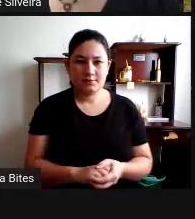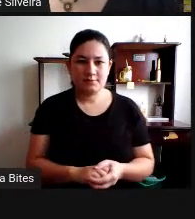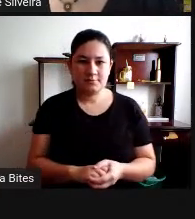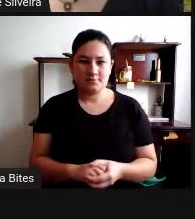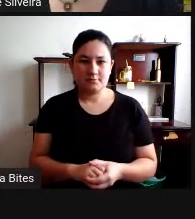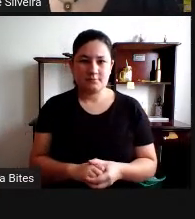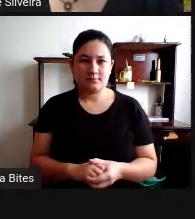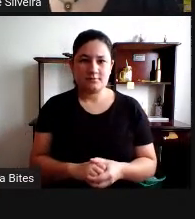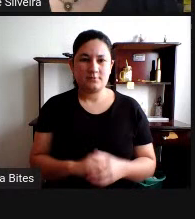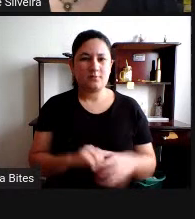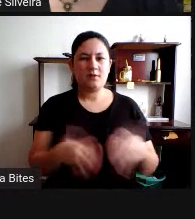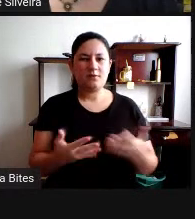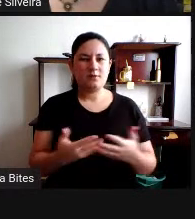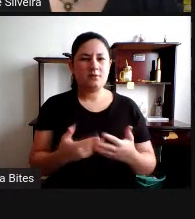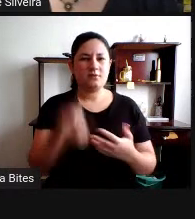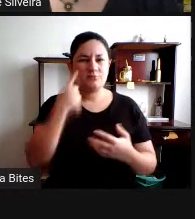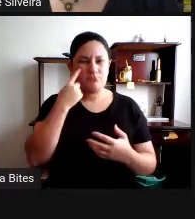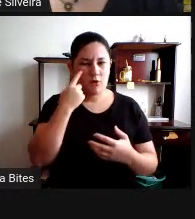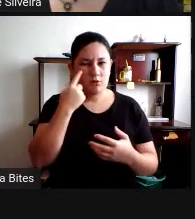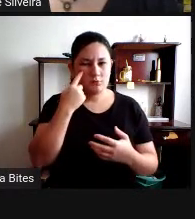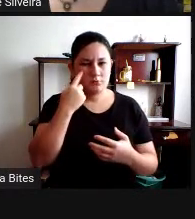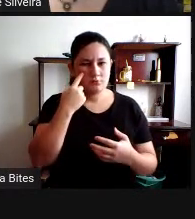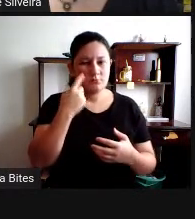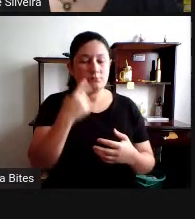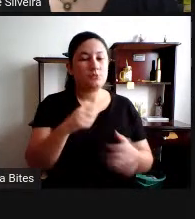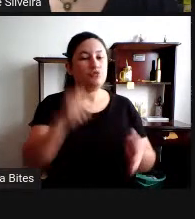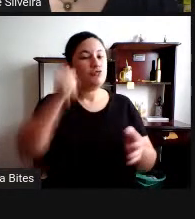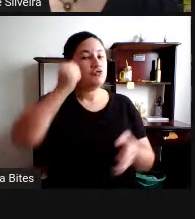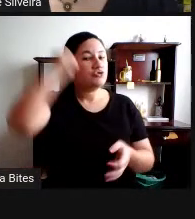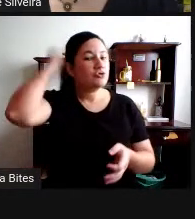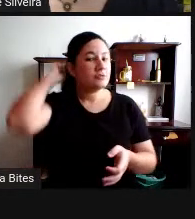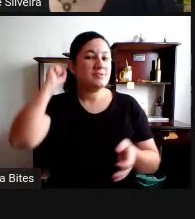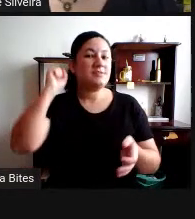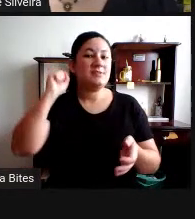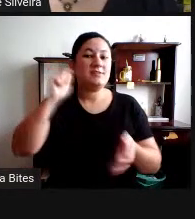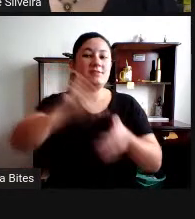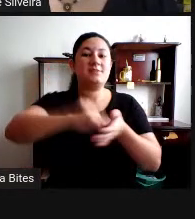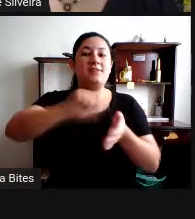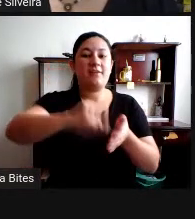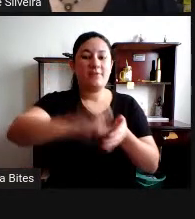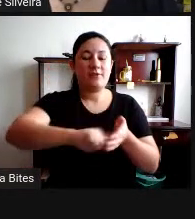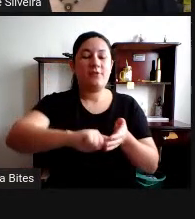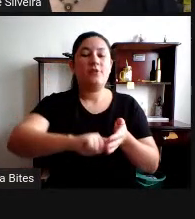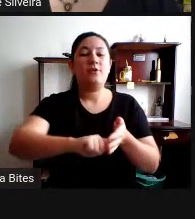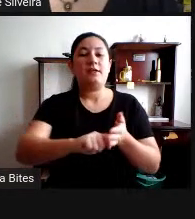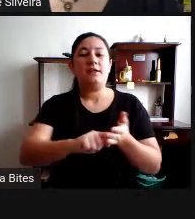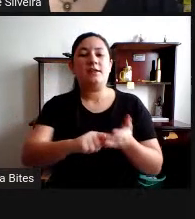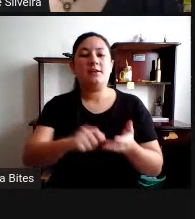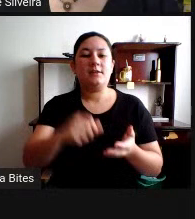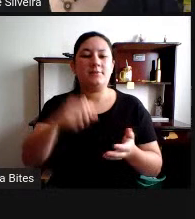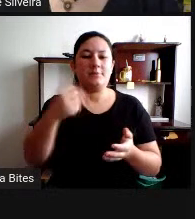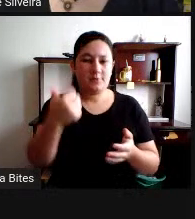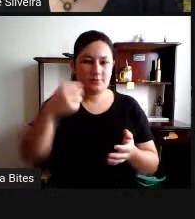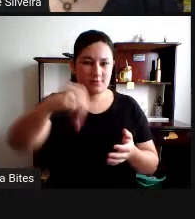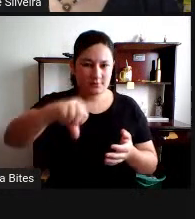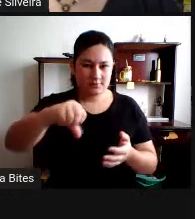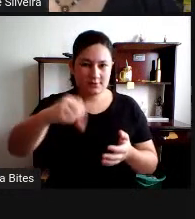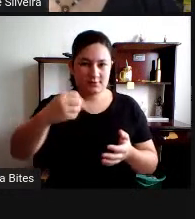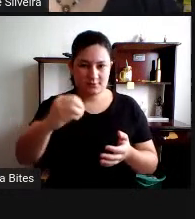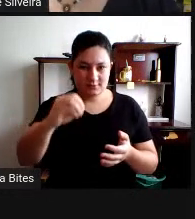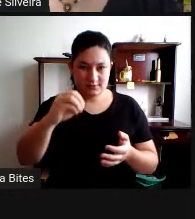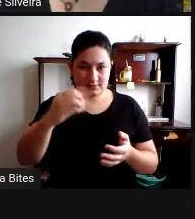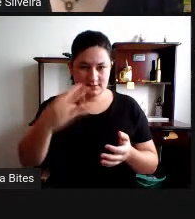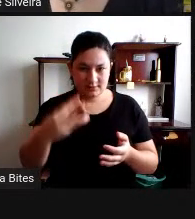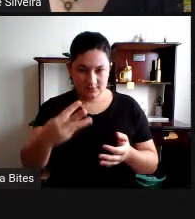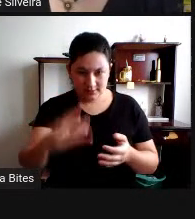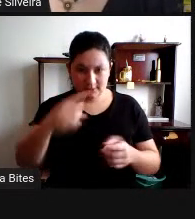Notem que o Sossir escreveu ele em 1903 e morreu em 1913, 10 anos depois. Mas ele escreve sobre